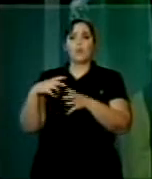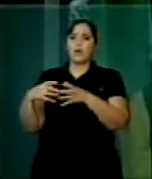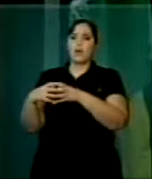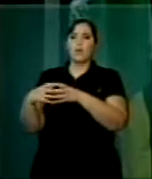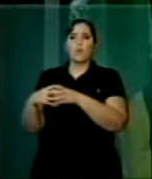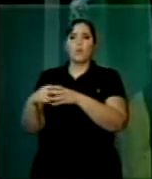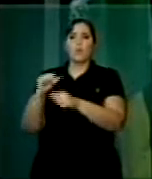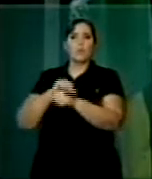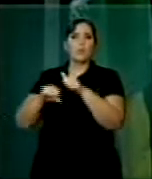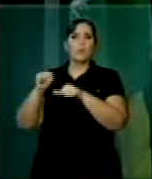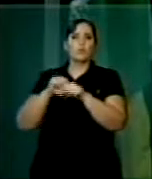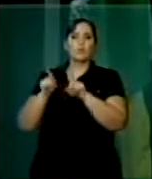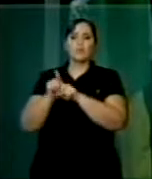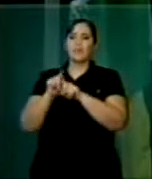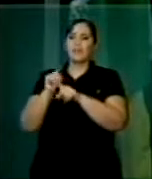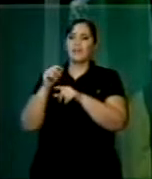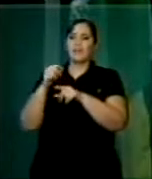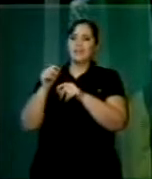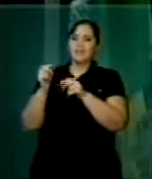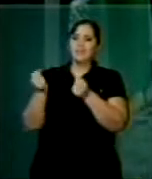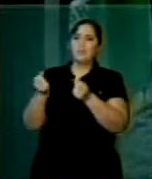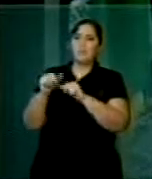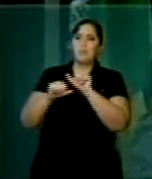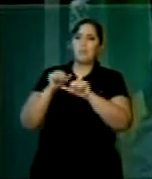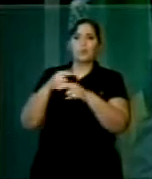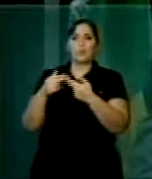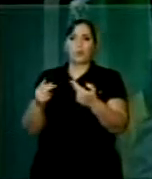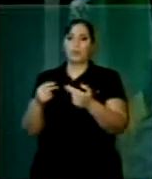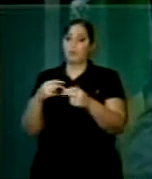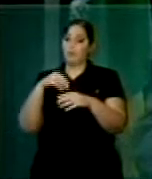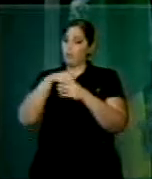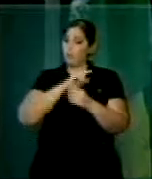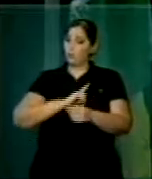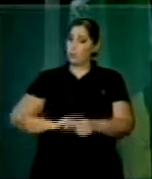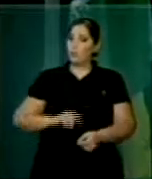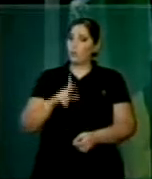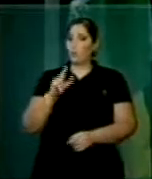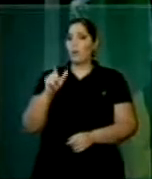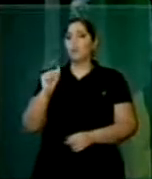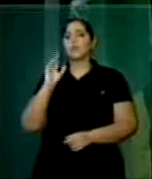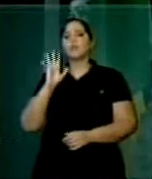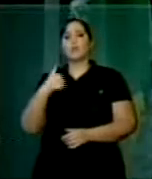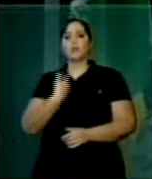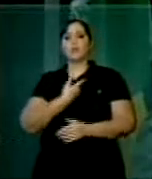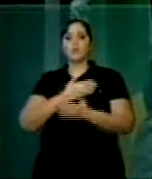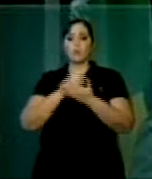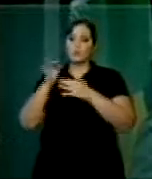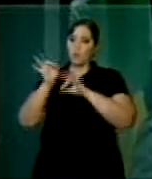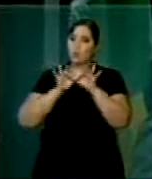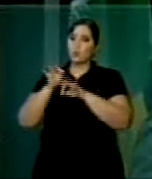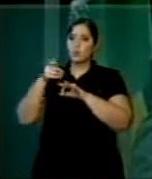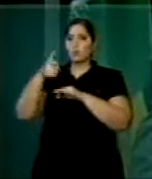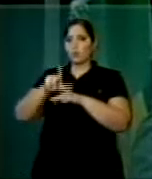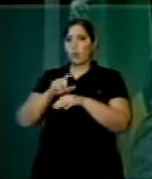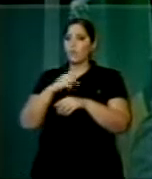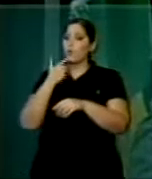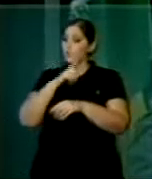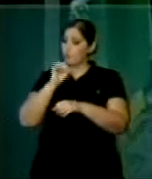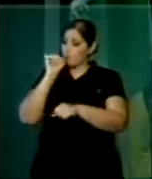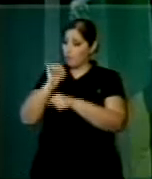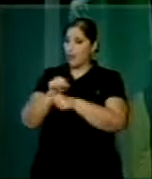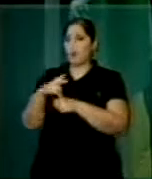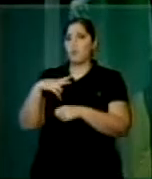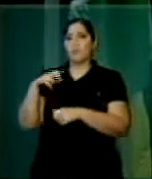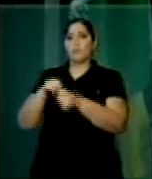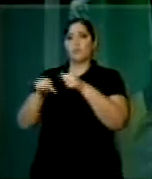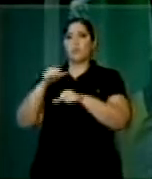de distorções. No governo Lula, nós começamos uma reestruturação, conseguimos parar o processo de privatização que impediu